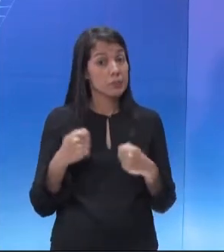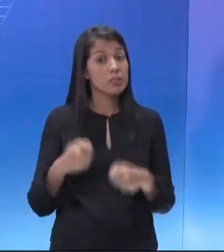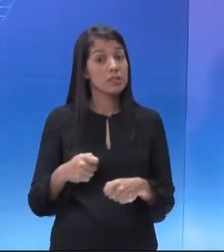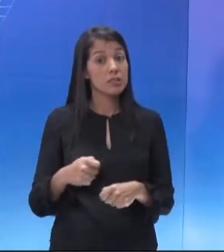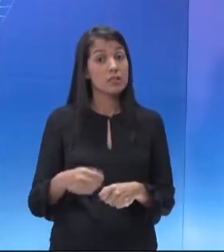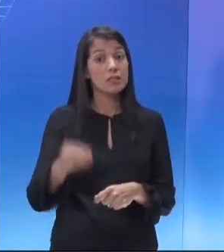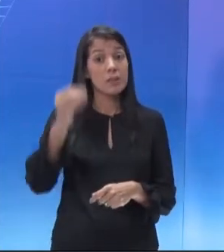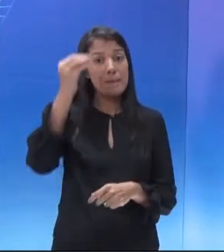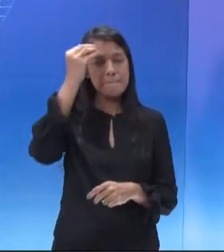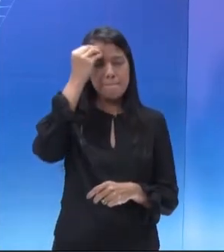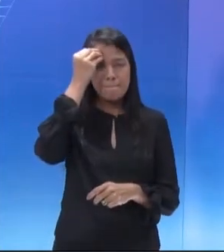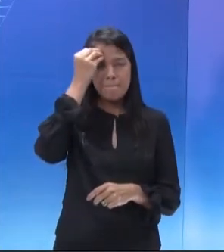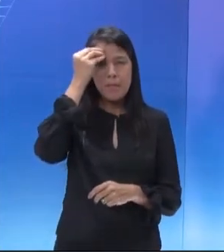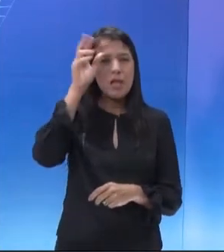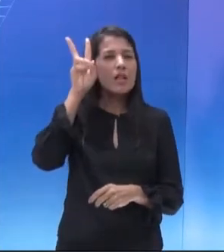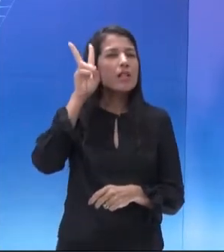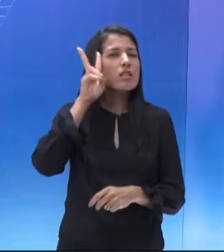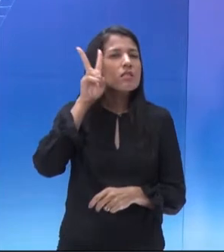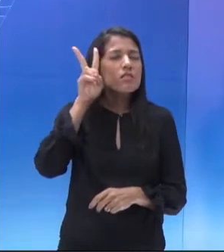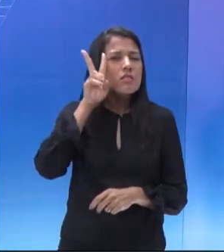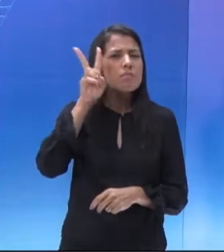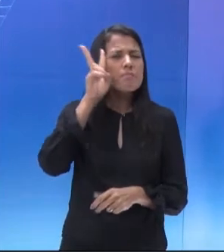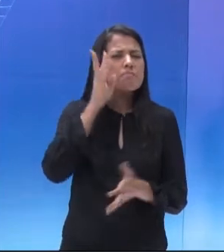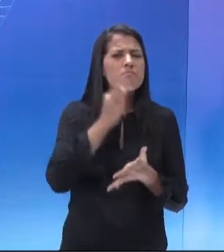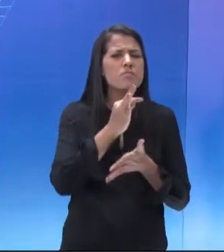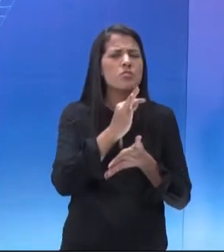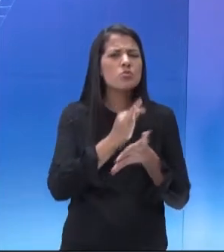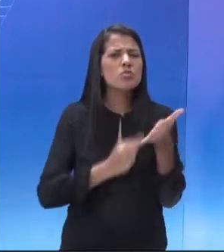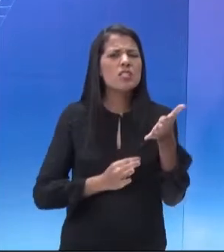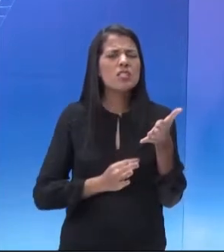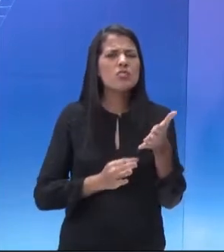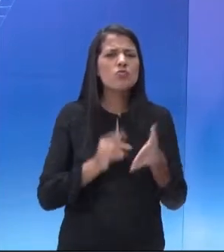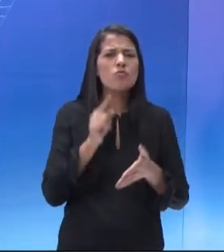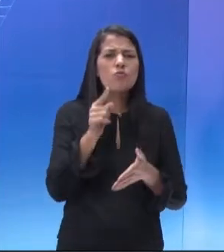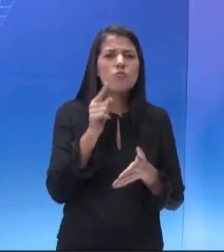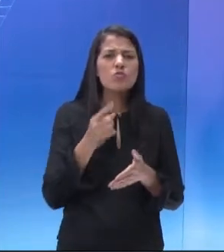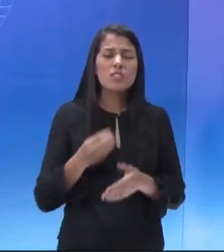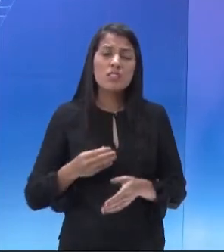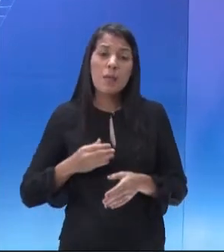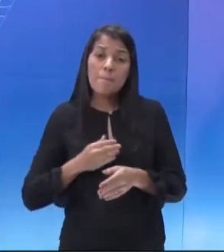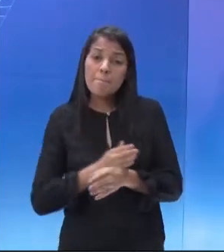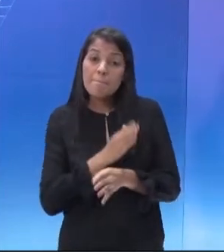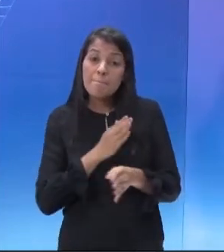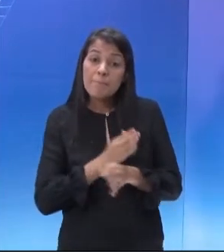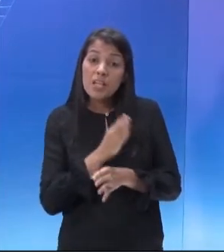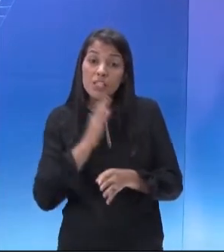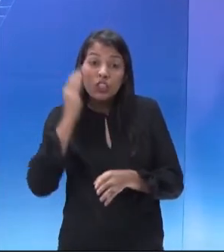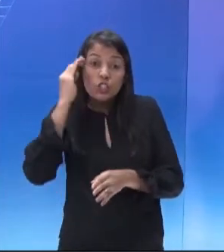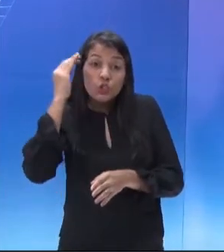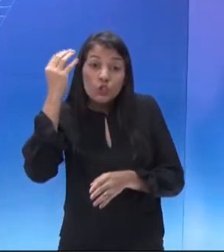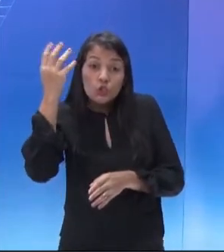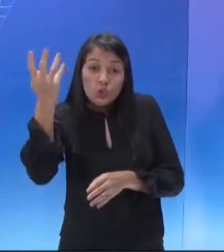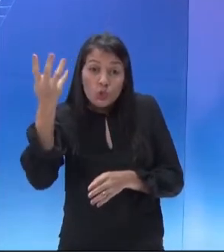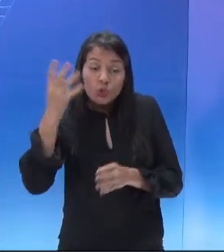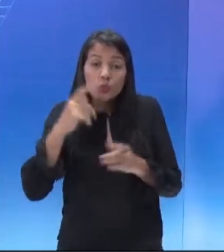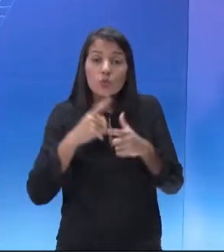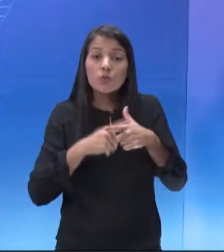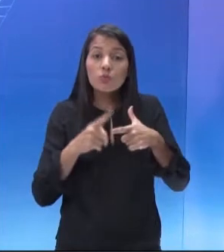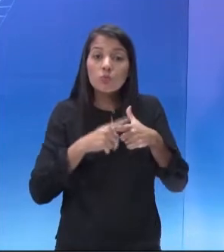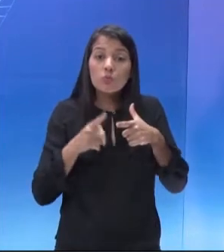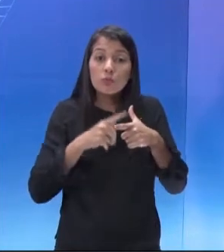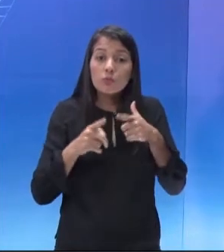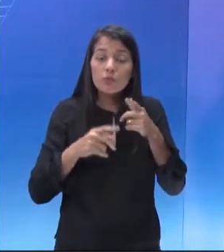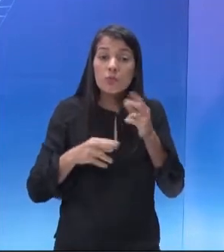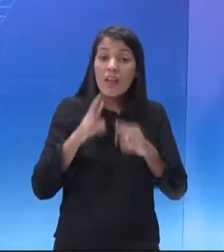lembre disso no dia que você estiver na prova, que você lembre que no seu texto você participe da solução do problema, você